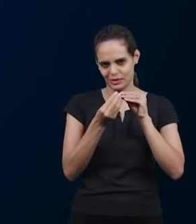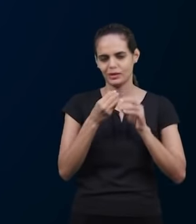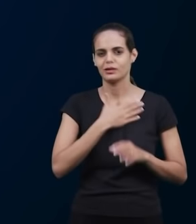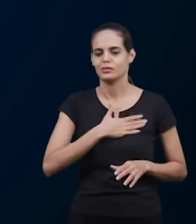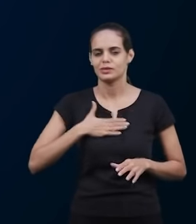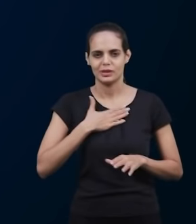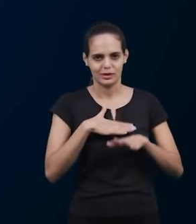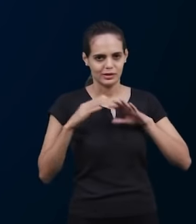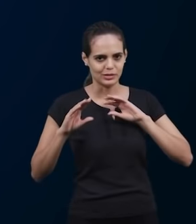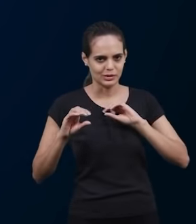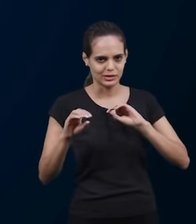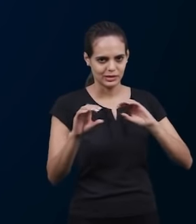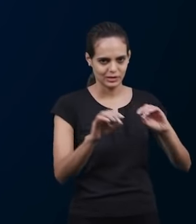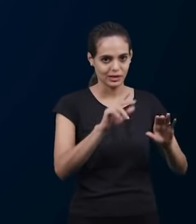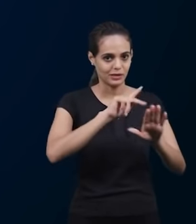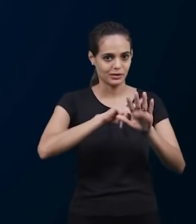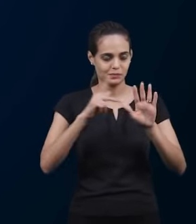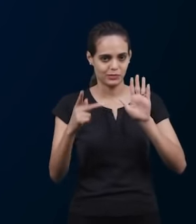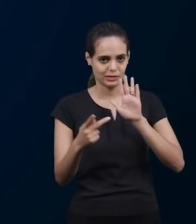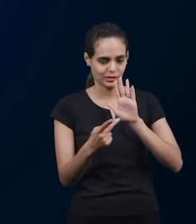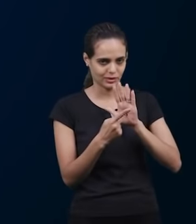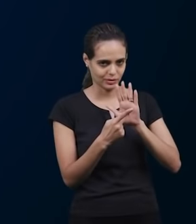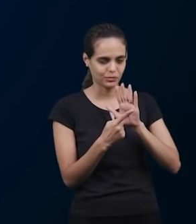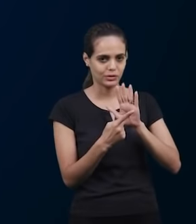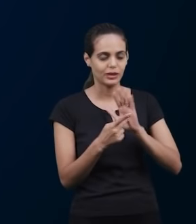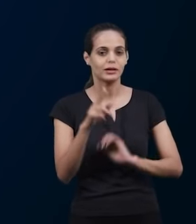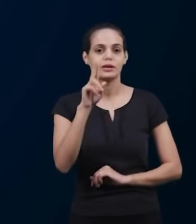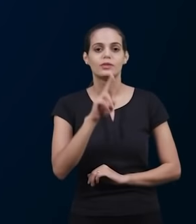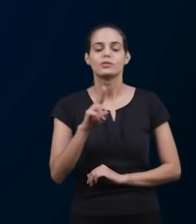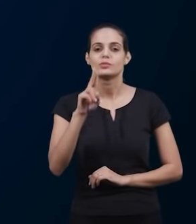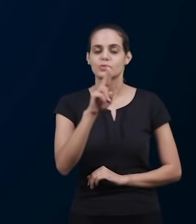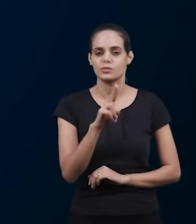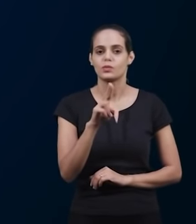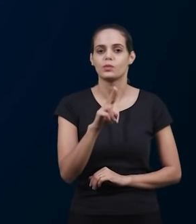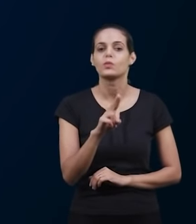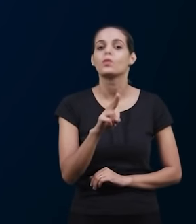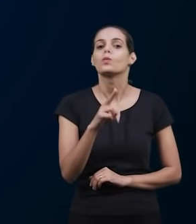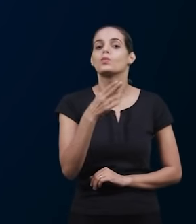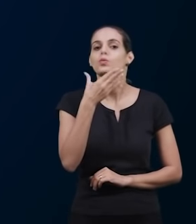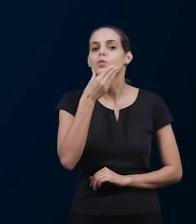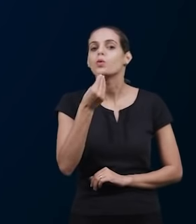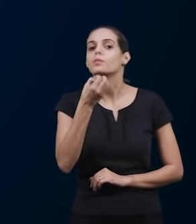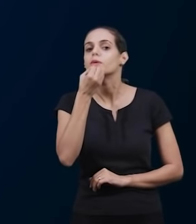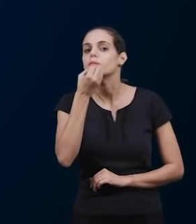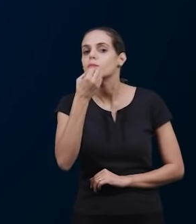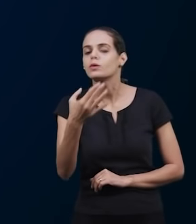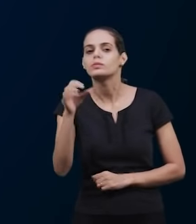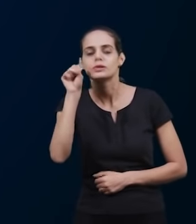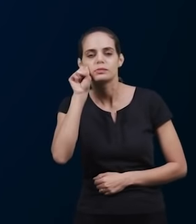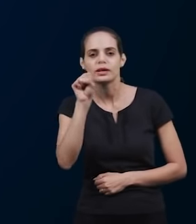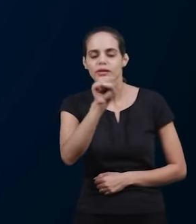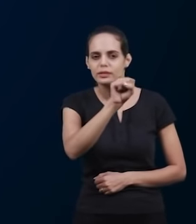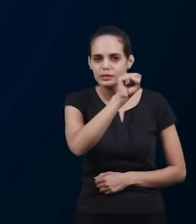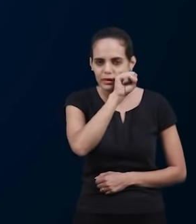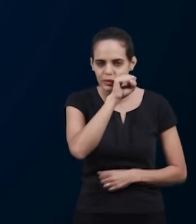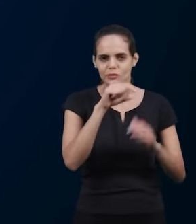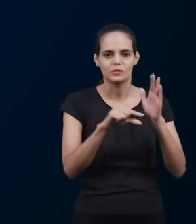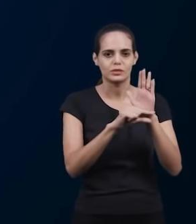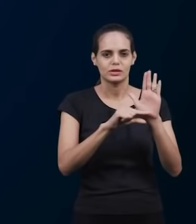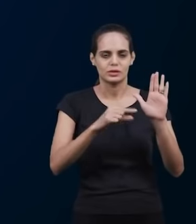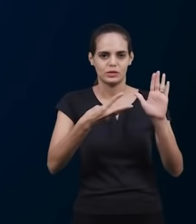ensinar. E a parábola que ele utilizou nesta passagem foi a parábola do bom samaritano, que nós podemos